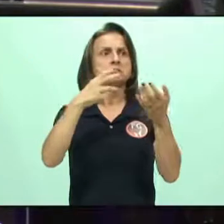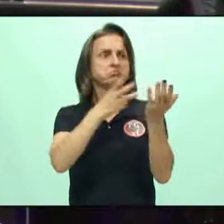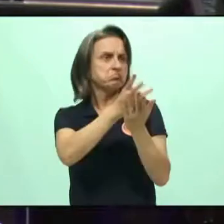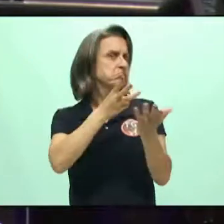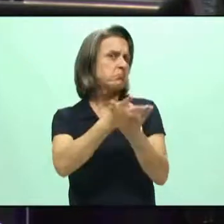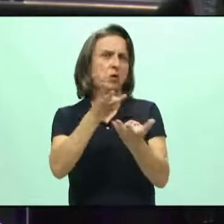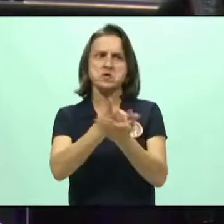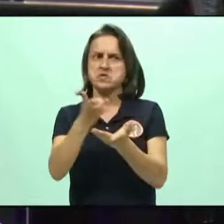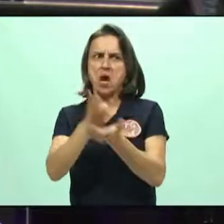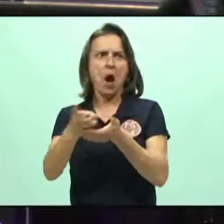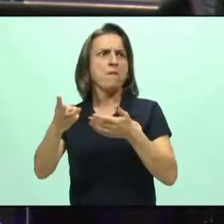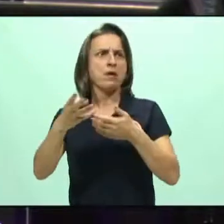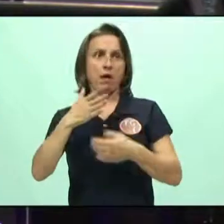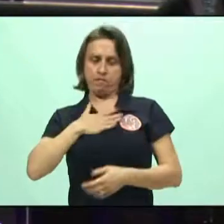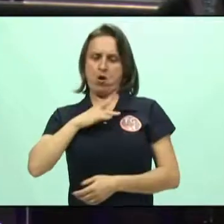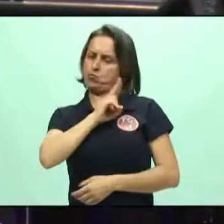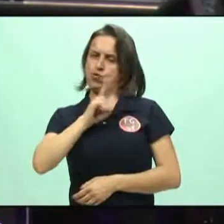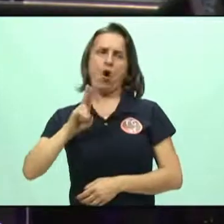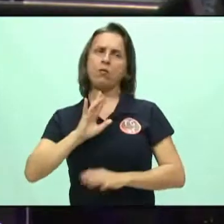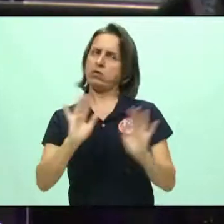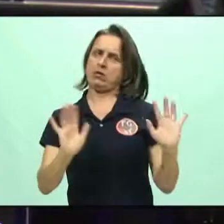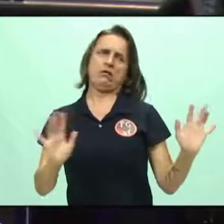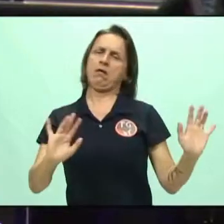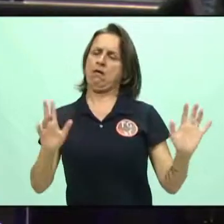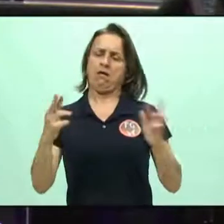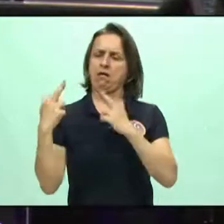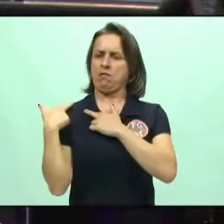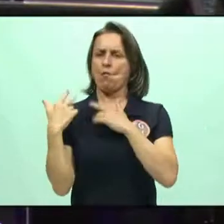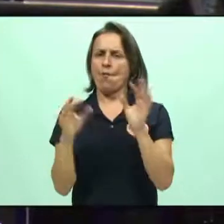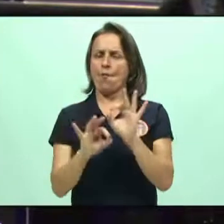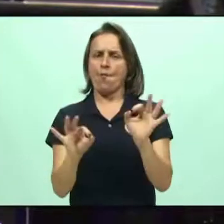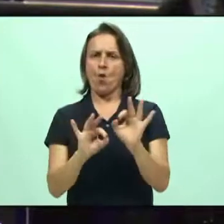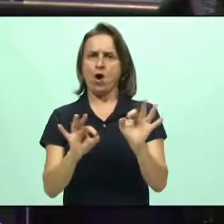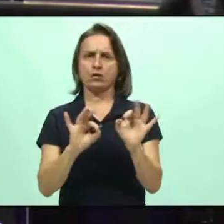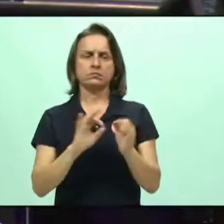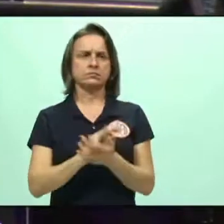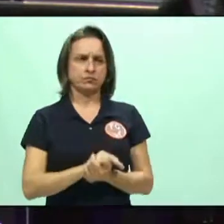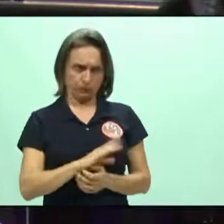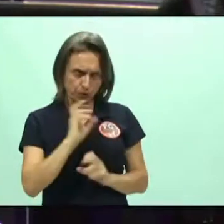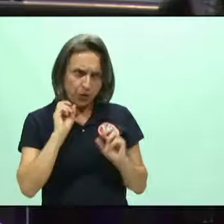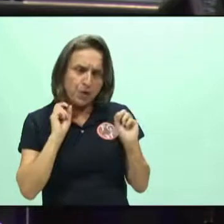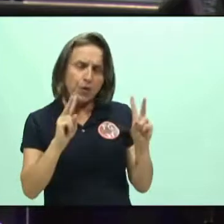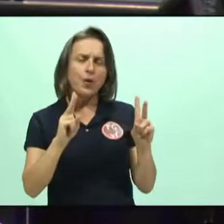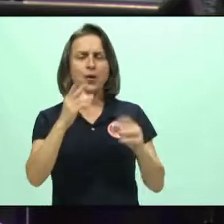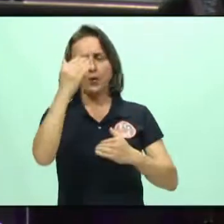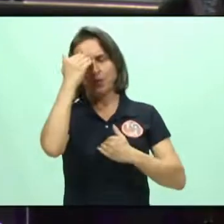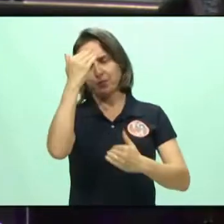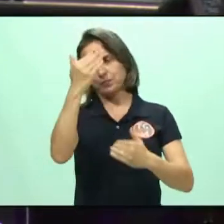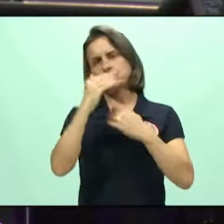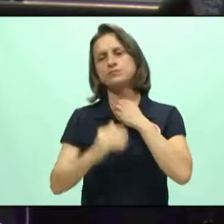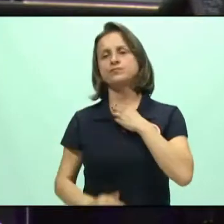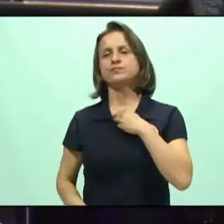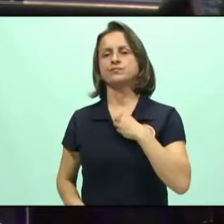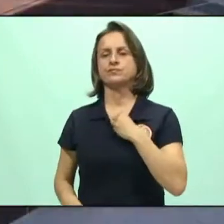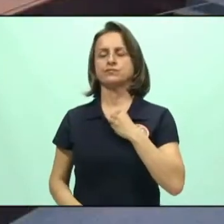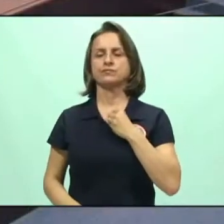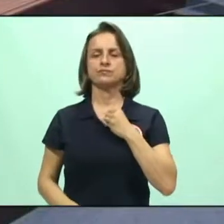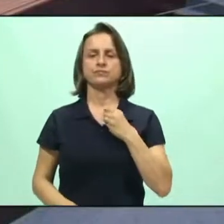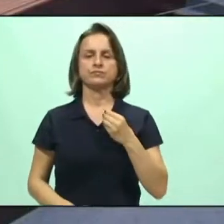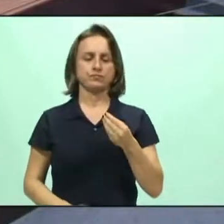WhatsApp no meu nome ali não eu não estou respondendo pelo WhatsApp tá OK muito obrigado presidente